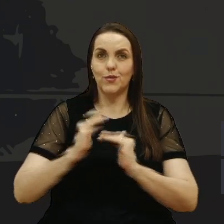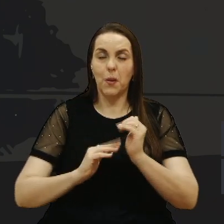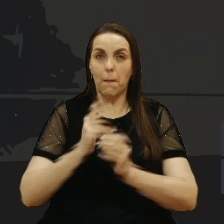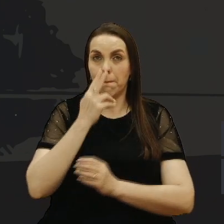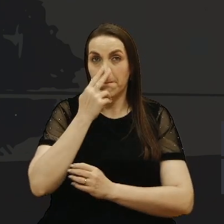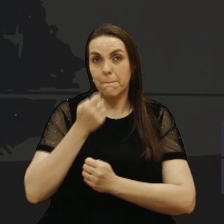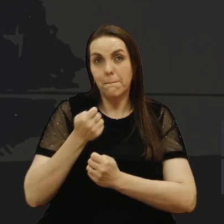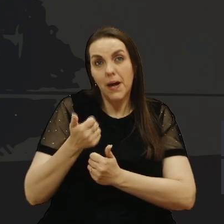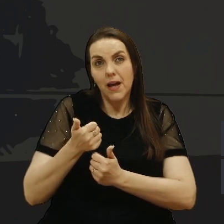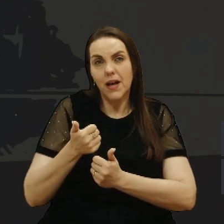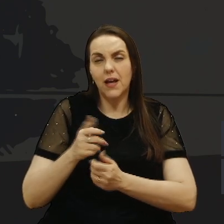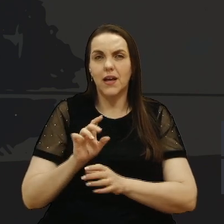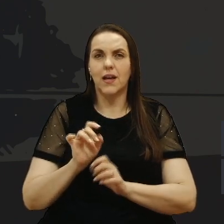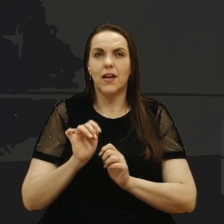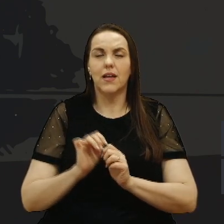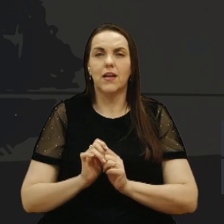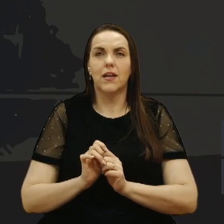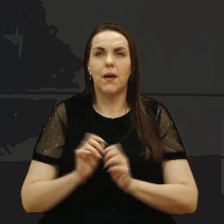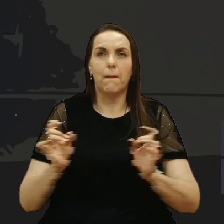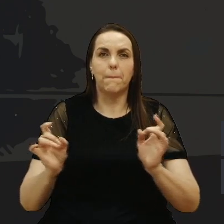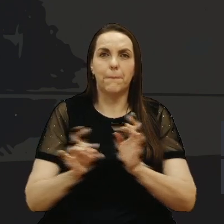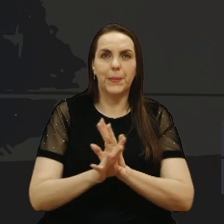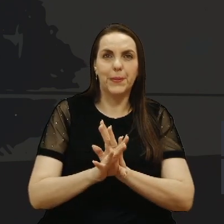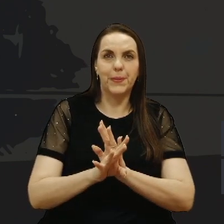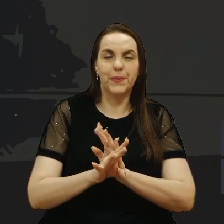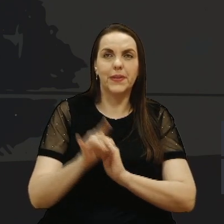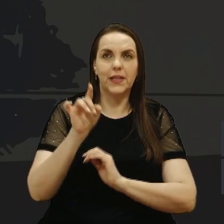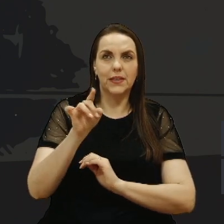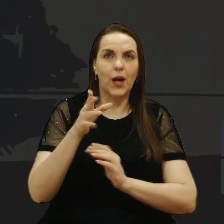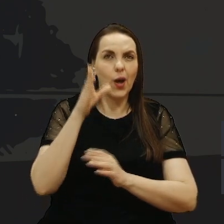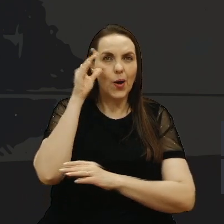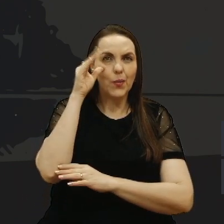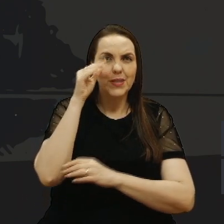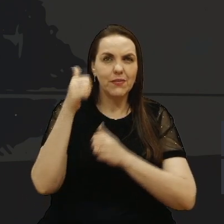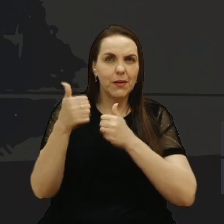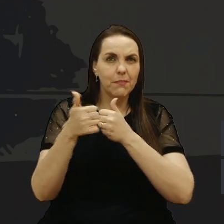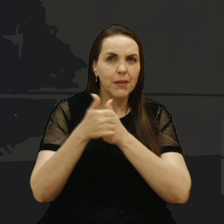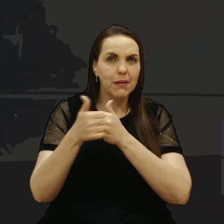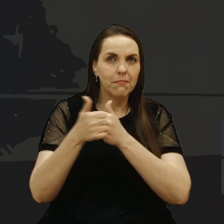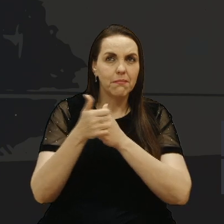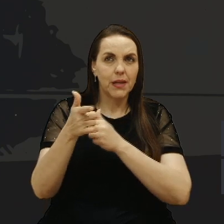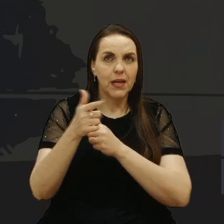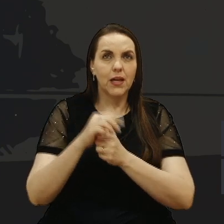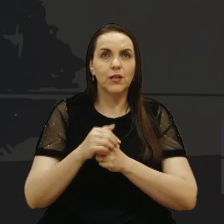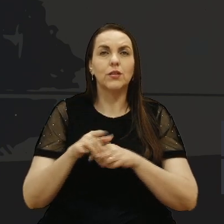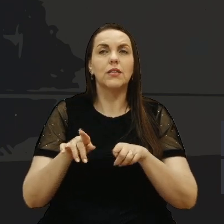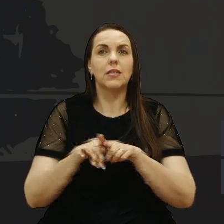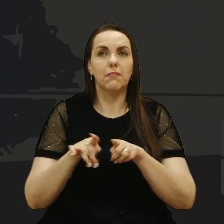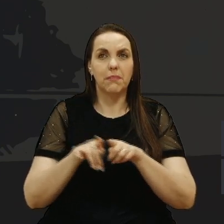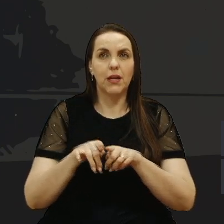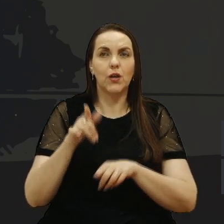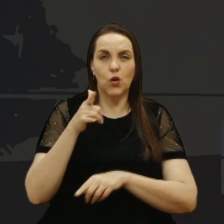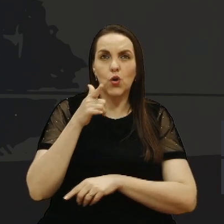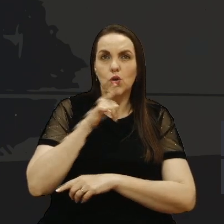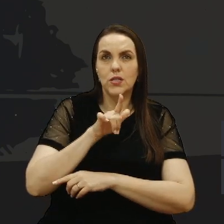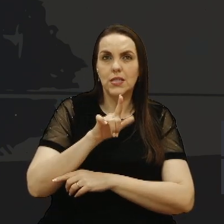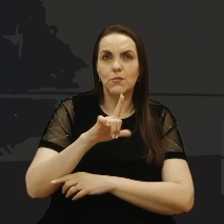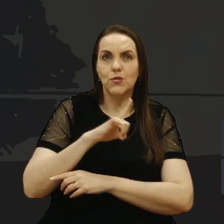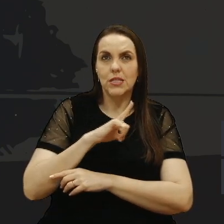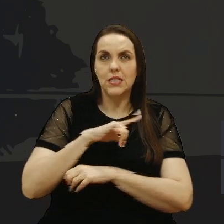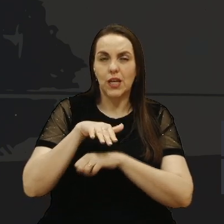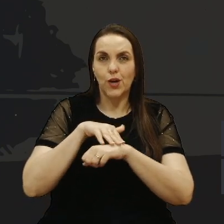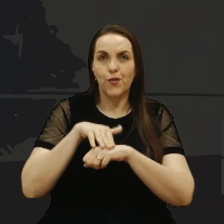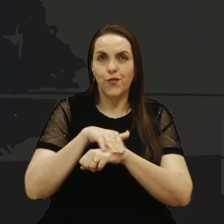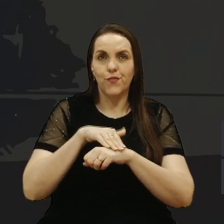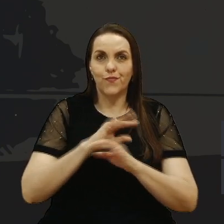estar quase pronta. Mas quando a gente consegue observar mais de perto, inclusive quando a gente consegue ter a conversa com